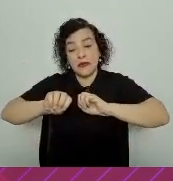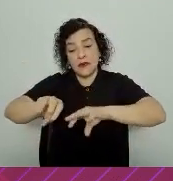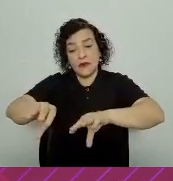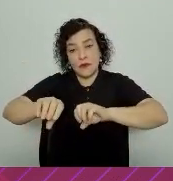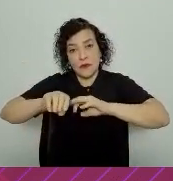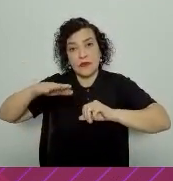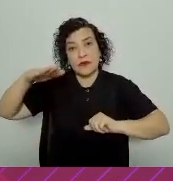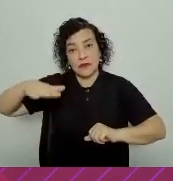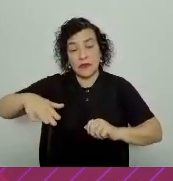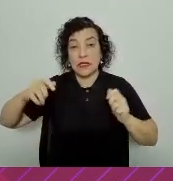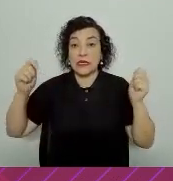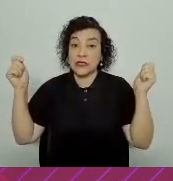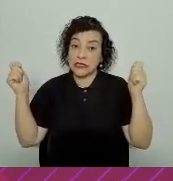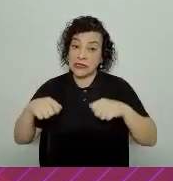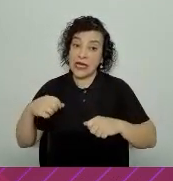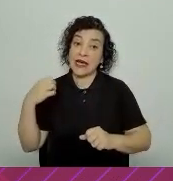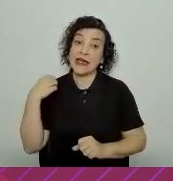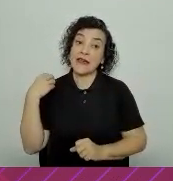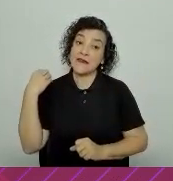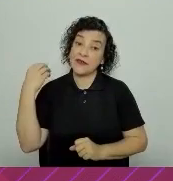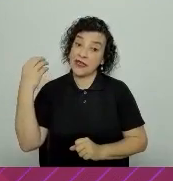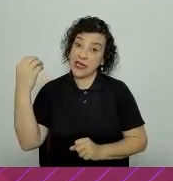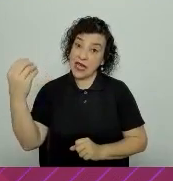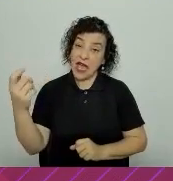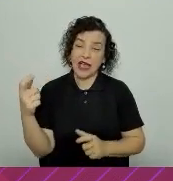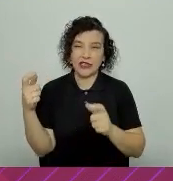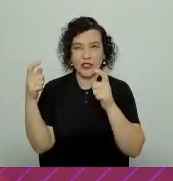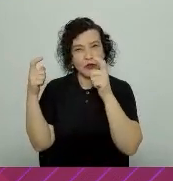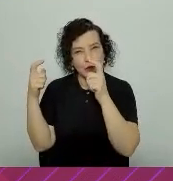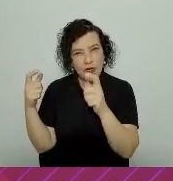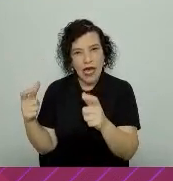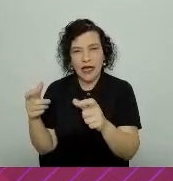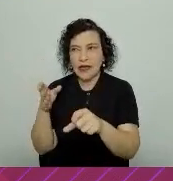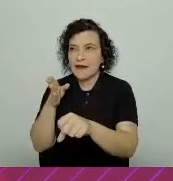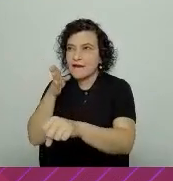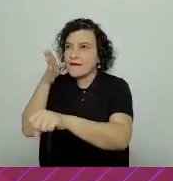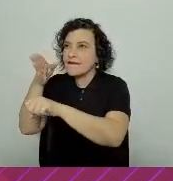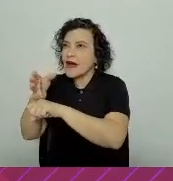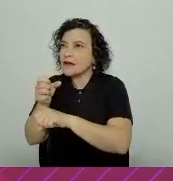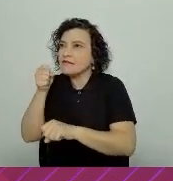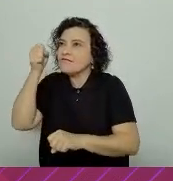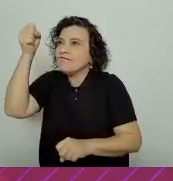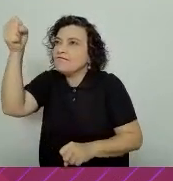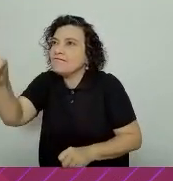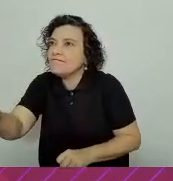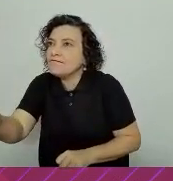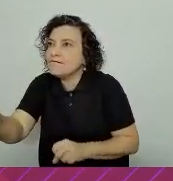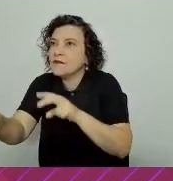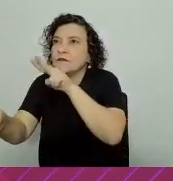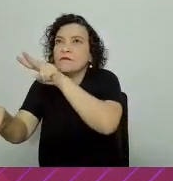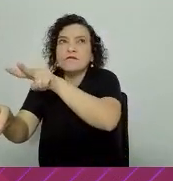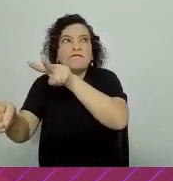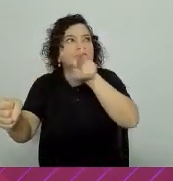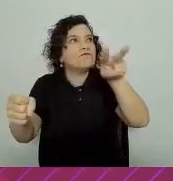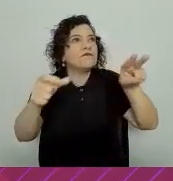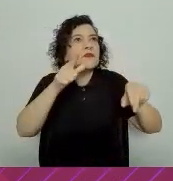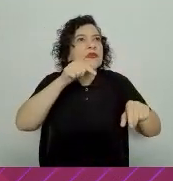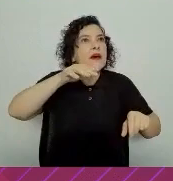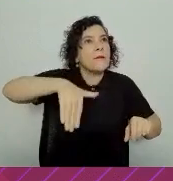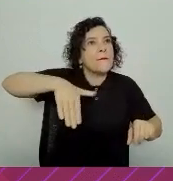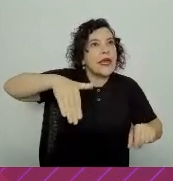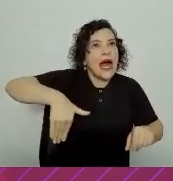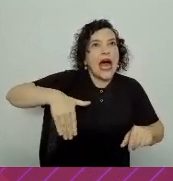ter soluções de viagem a Campo imersivas elas possam conhecer a praia o